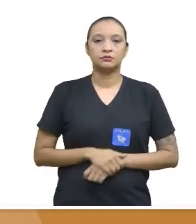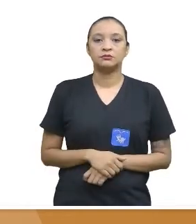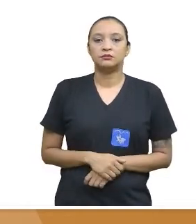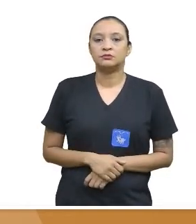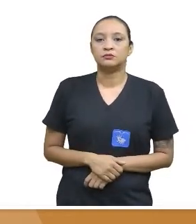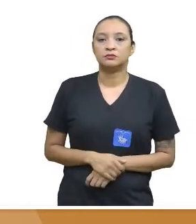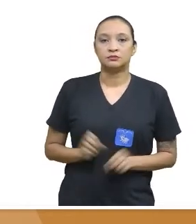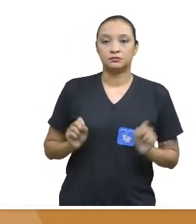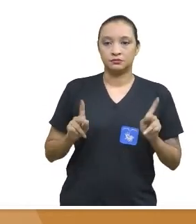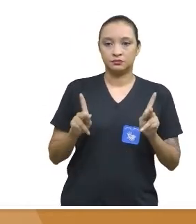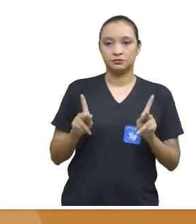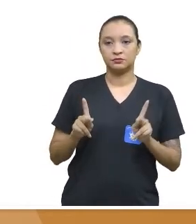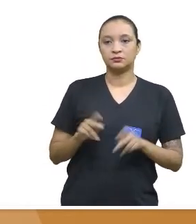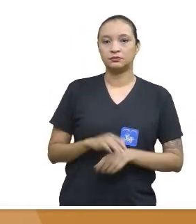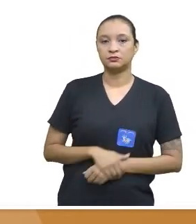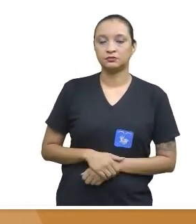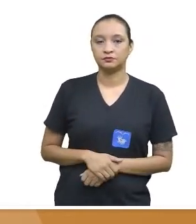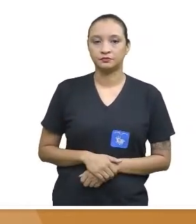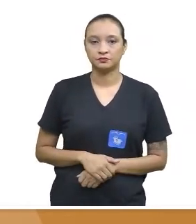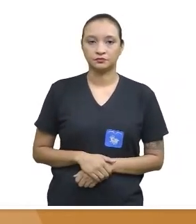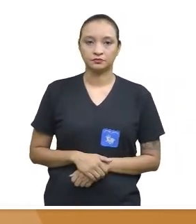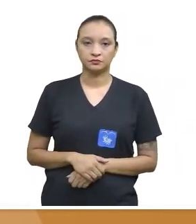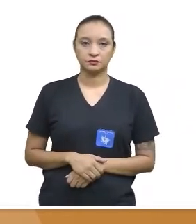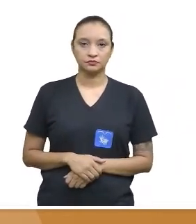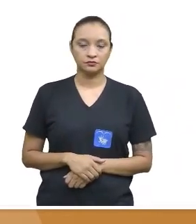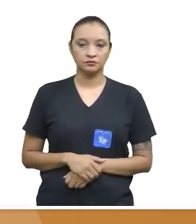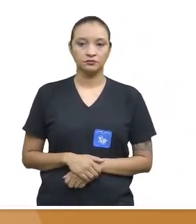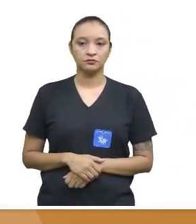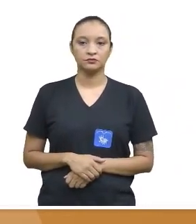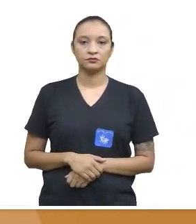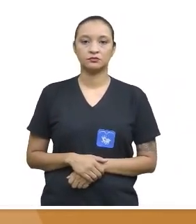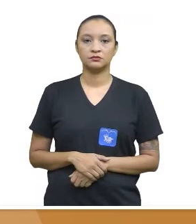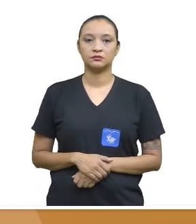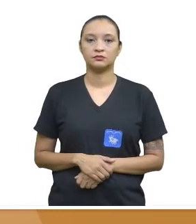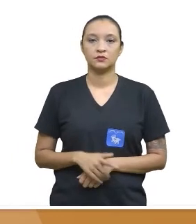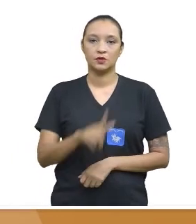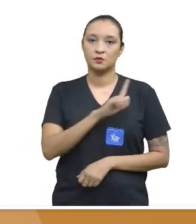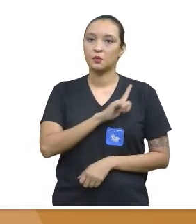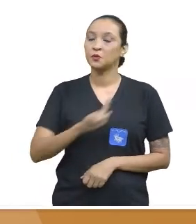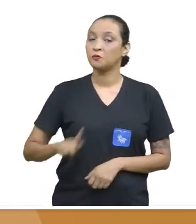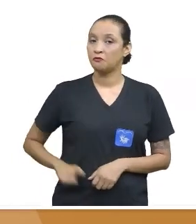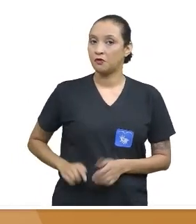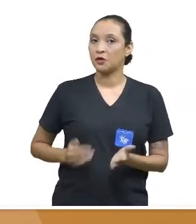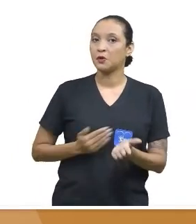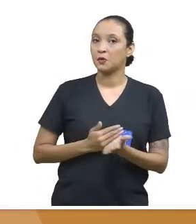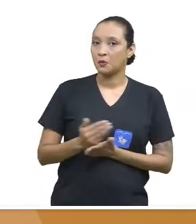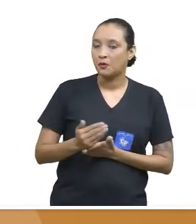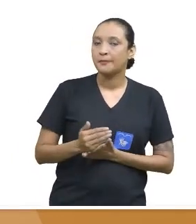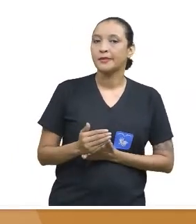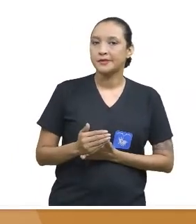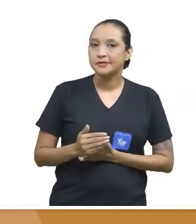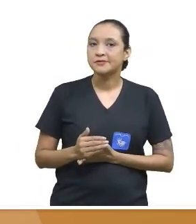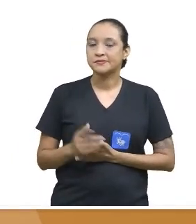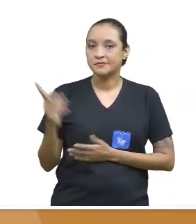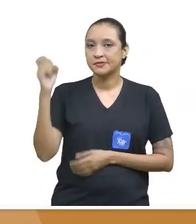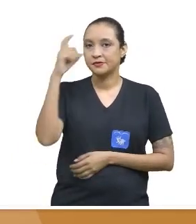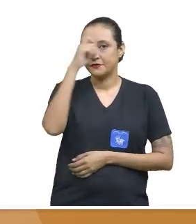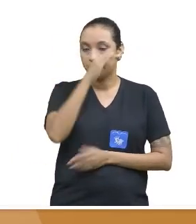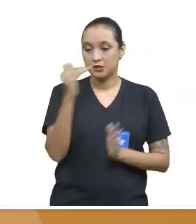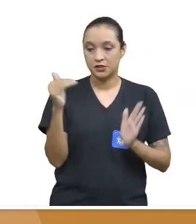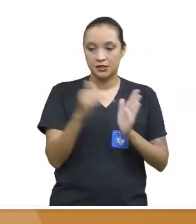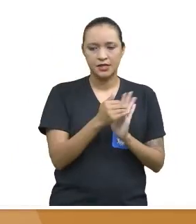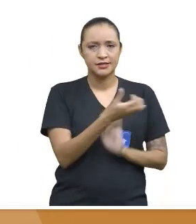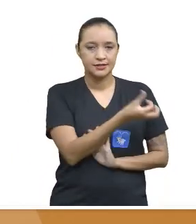Ok? Então vai ser durante o seu governo que o negócio vai começar a pesar. Como eu falei para vocês, até ali